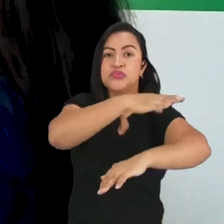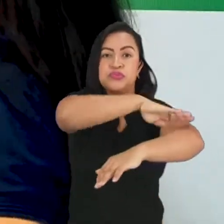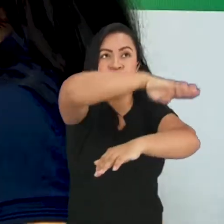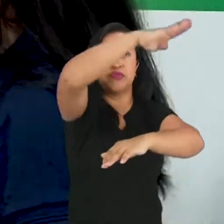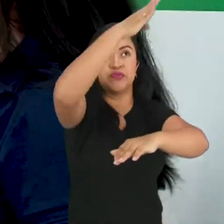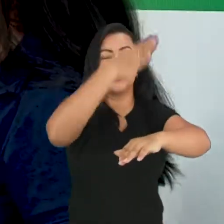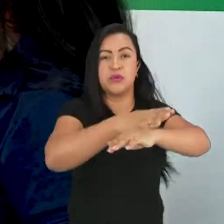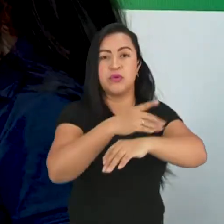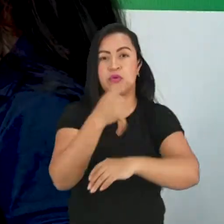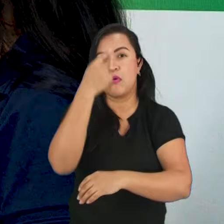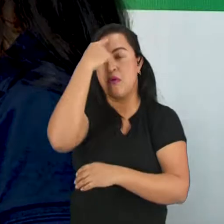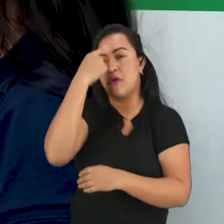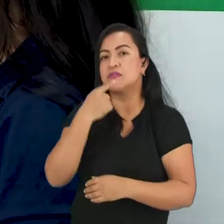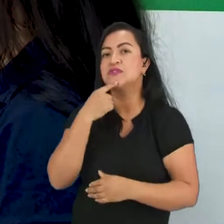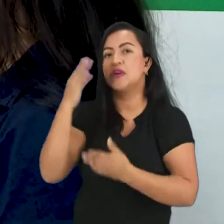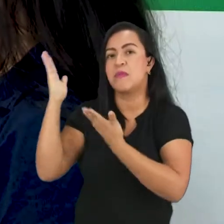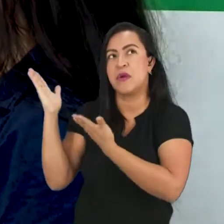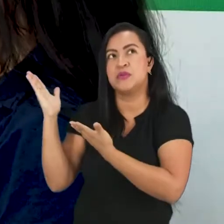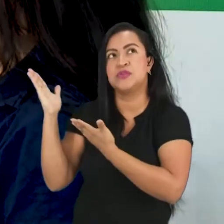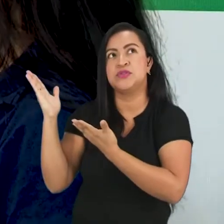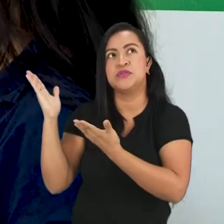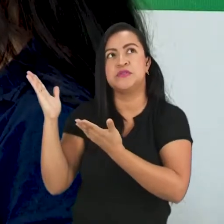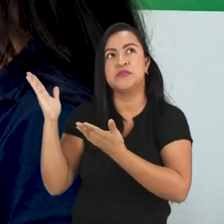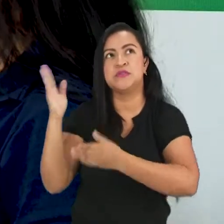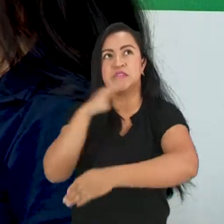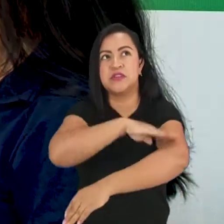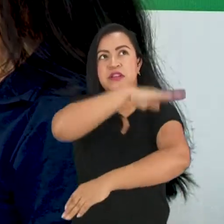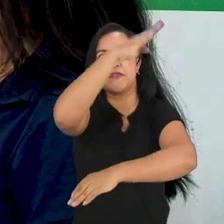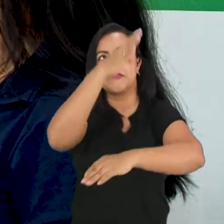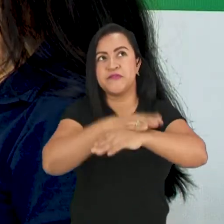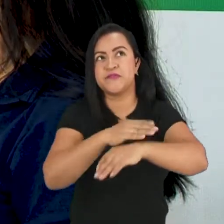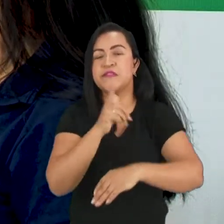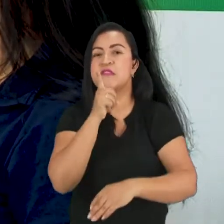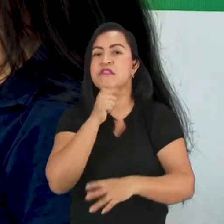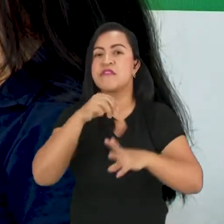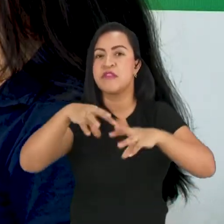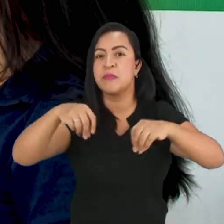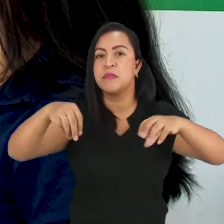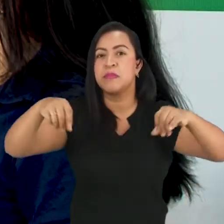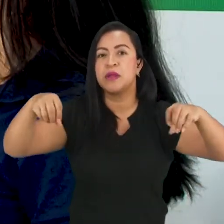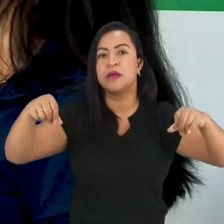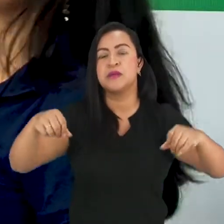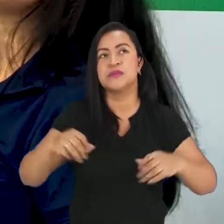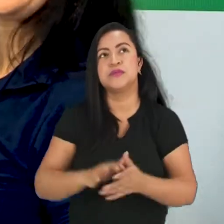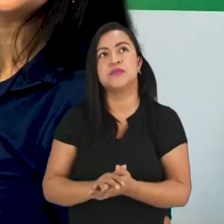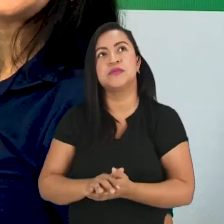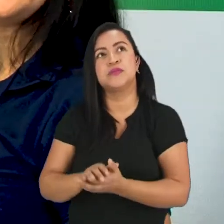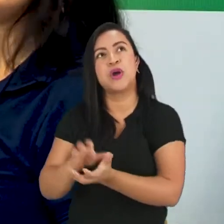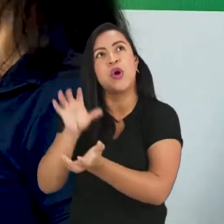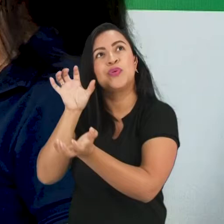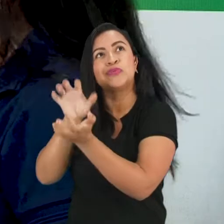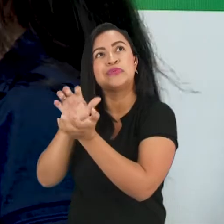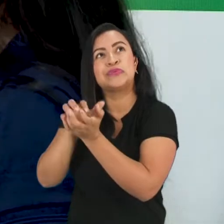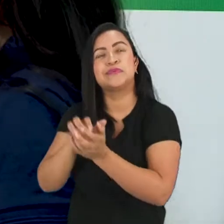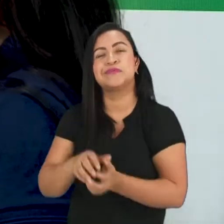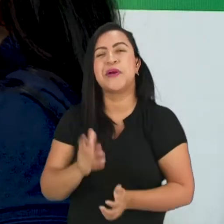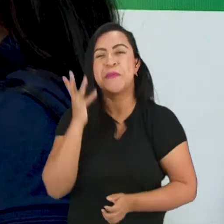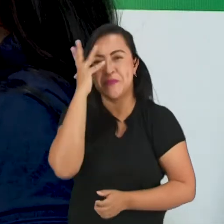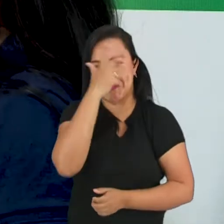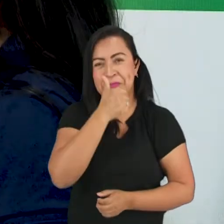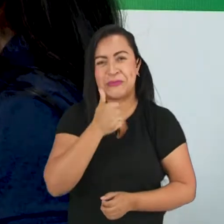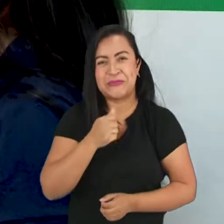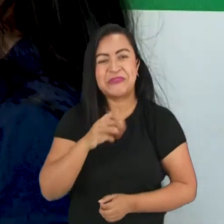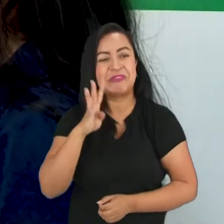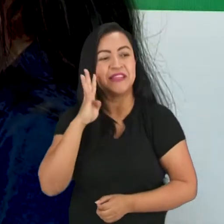vai as falésias na Praia da Pipa aqui, ó, no Tibau do Sul, no Rio Grande do Norte. Bonita imagem, né? Legal